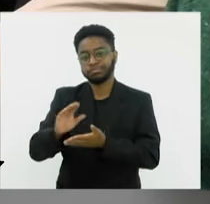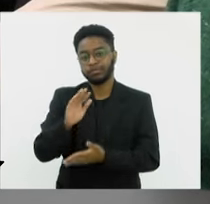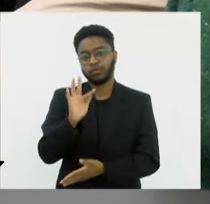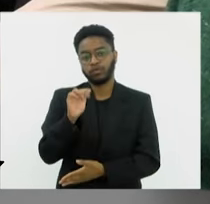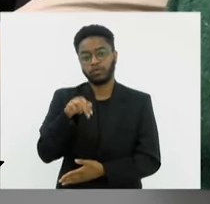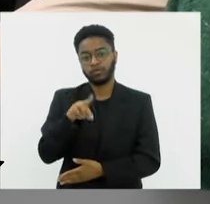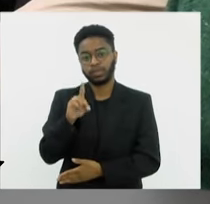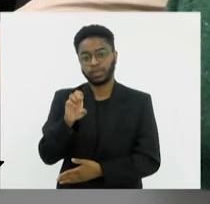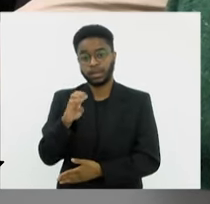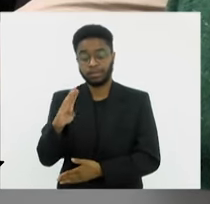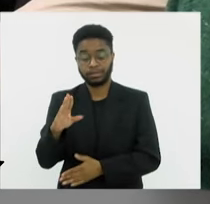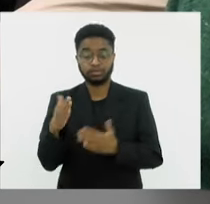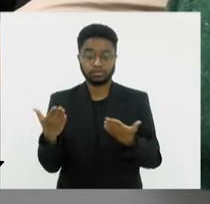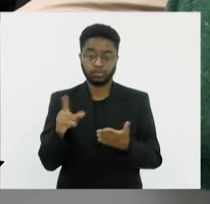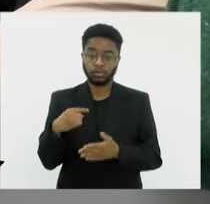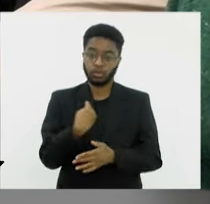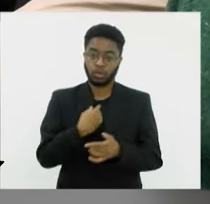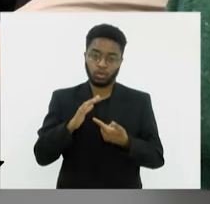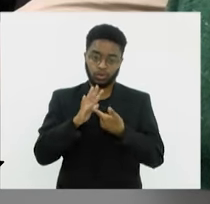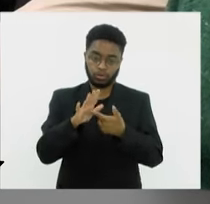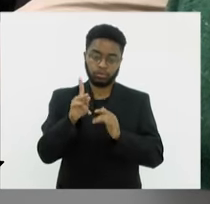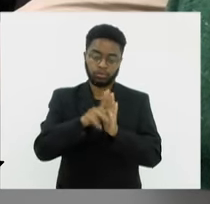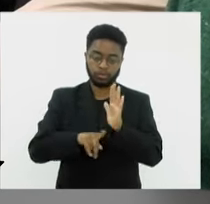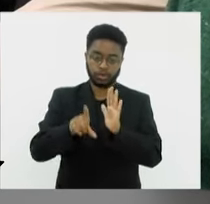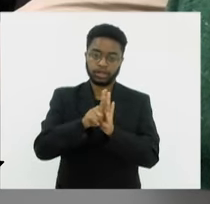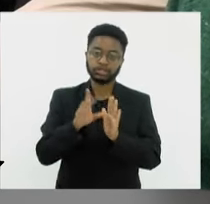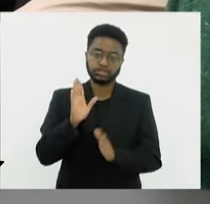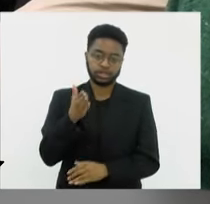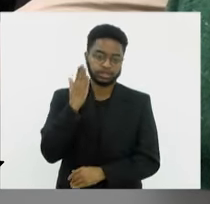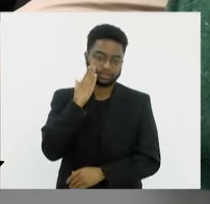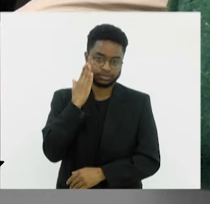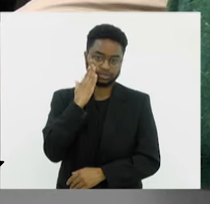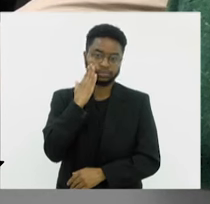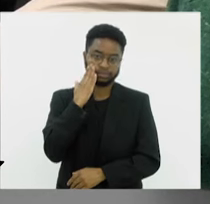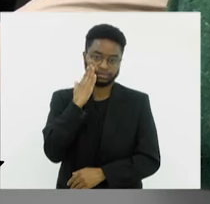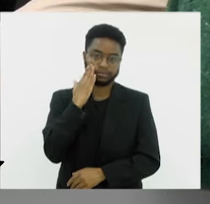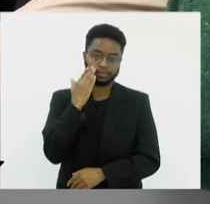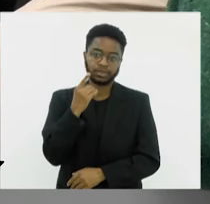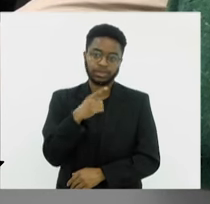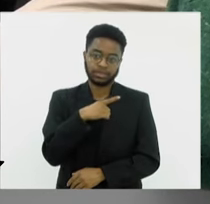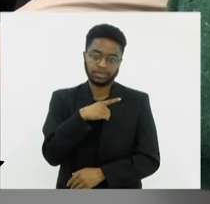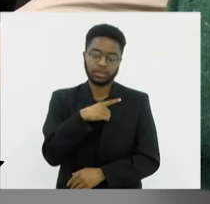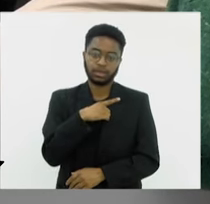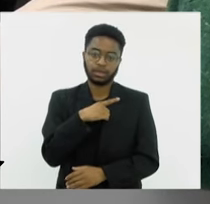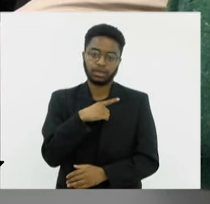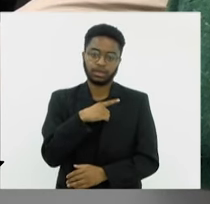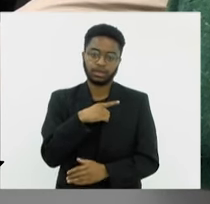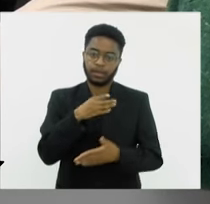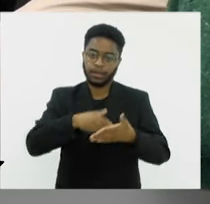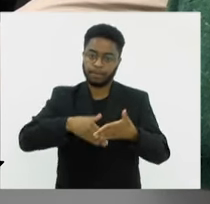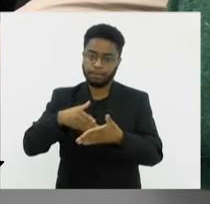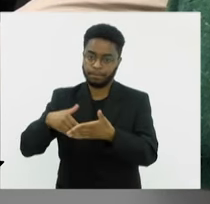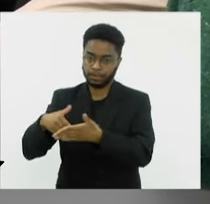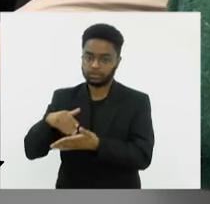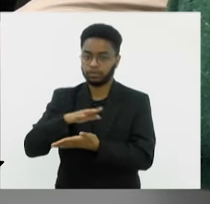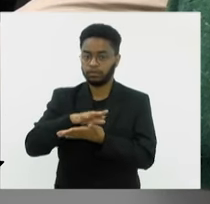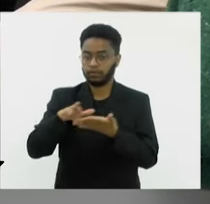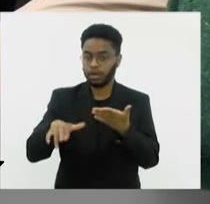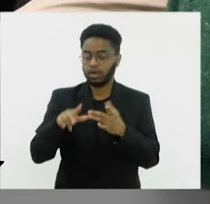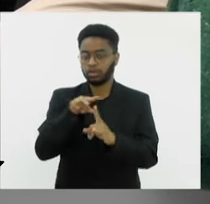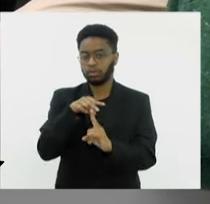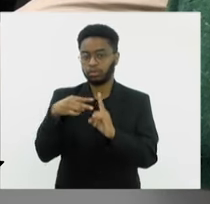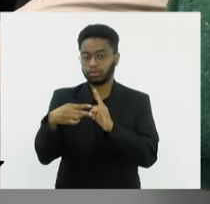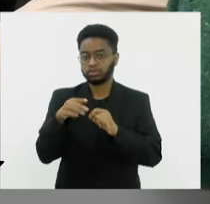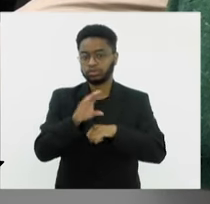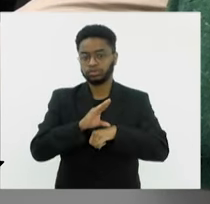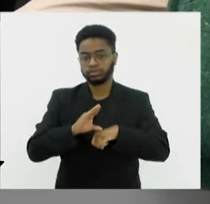gente, quando apresentou o projeto, sabia que ele se deparava com uma série de tensões do ponto de vista constitucional,